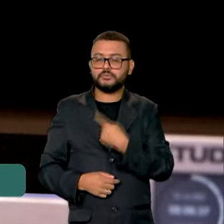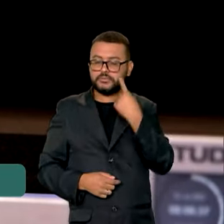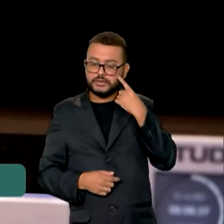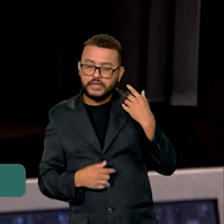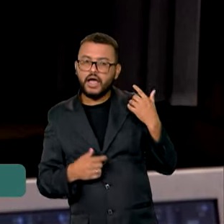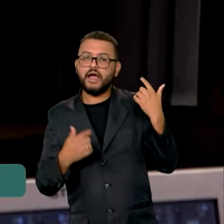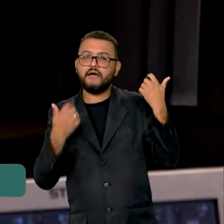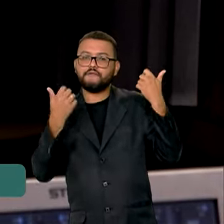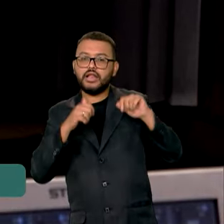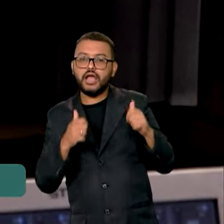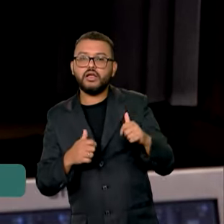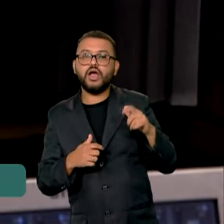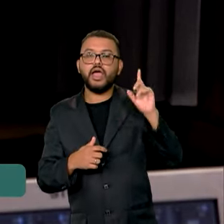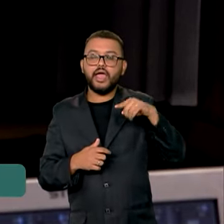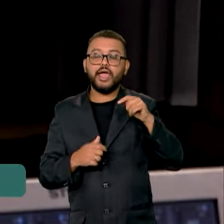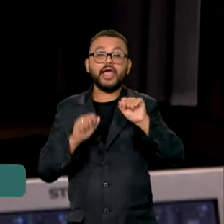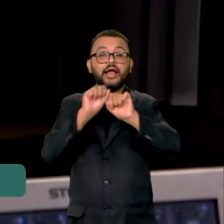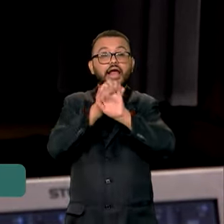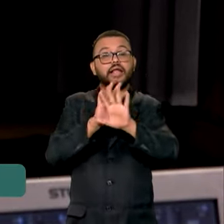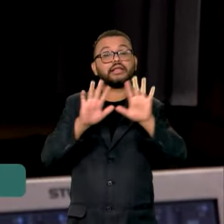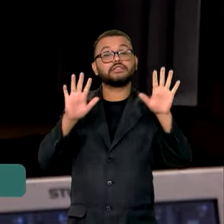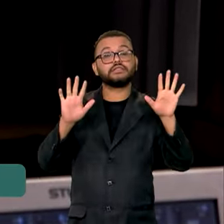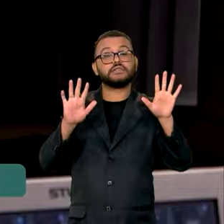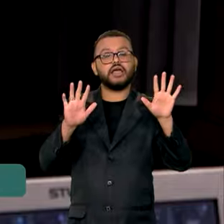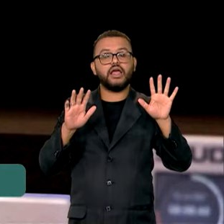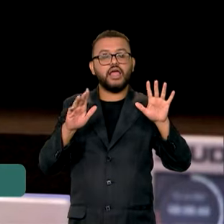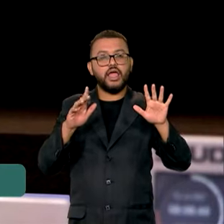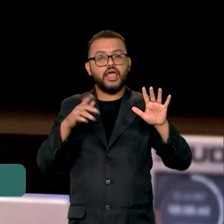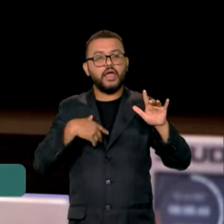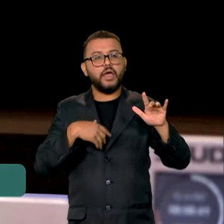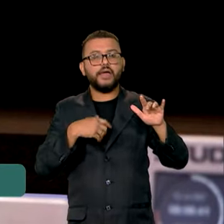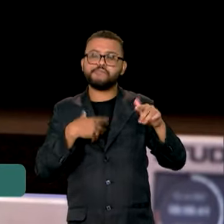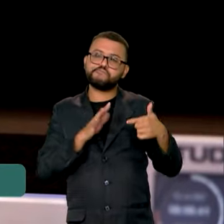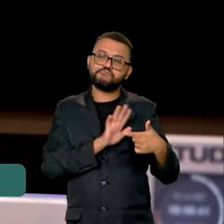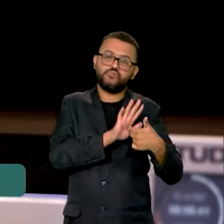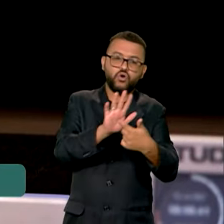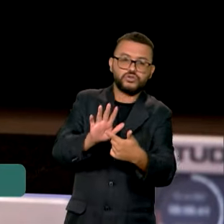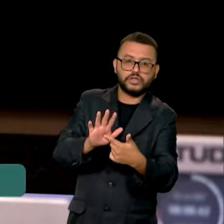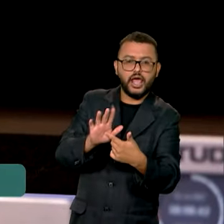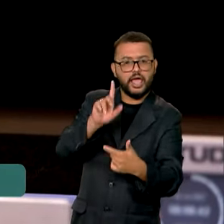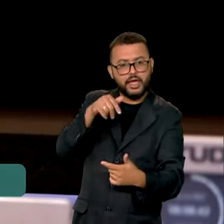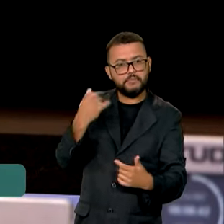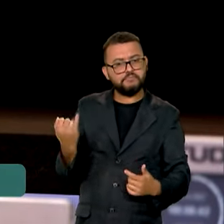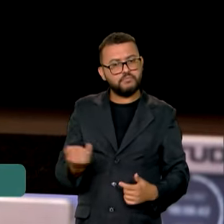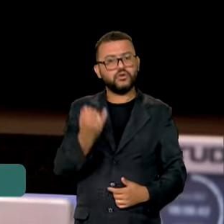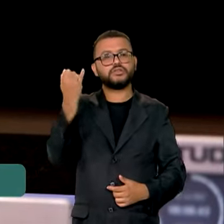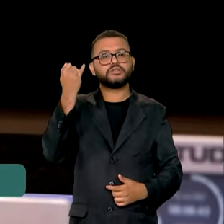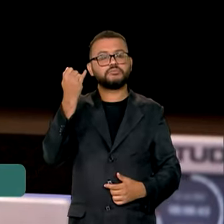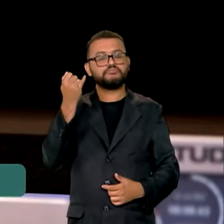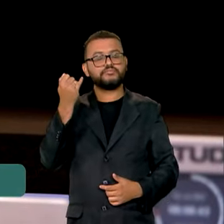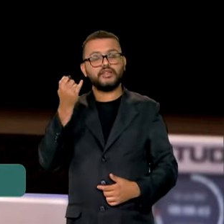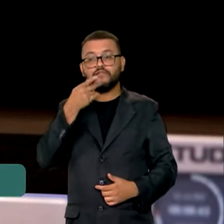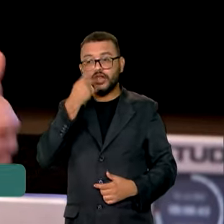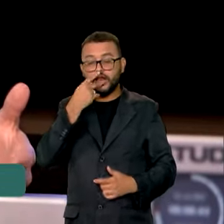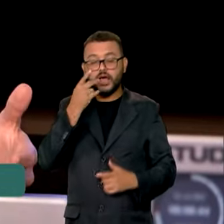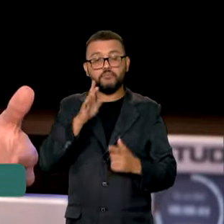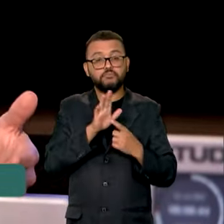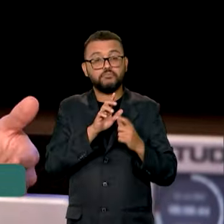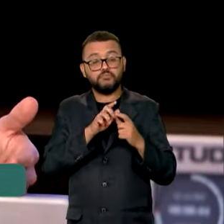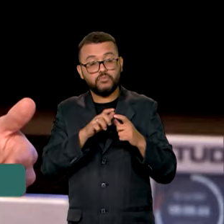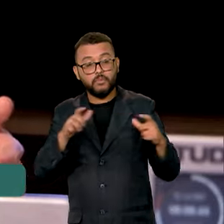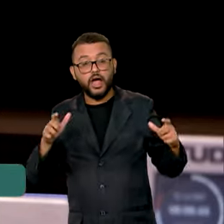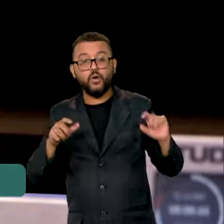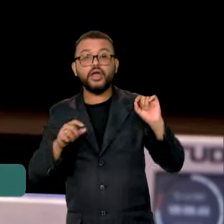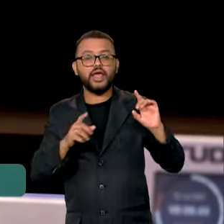ser ressaltada, é a agenda de transparência. Sim. Né? A agenda de transparência, no fundo, ela é uma agenda de expansão da